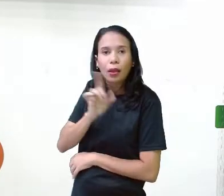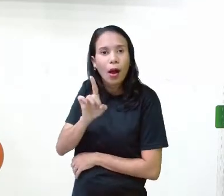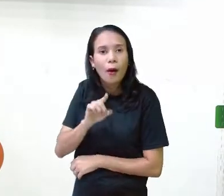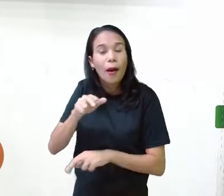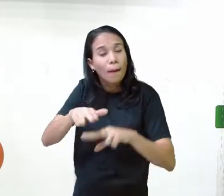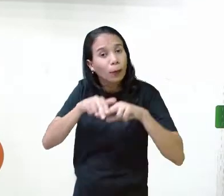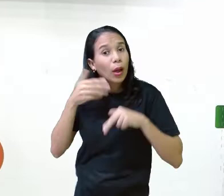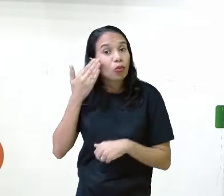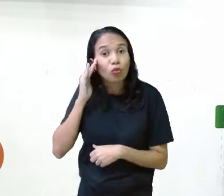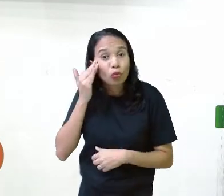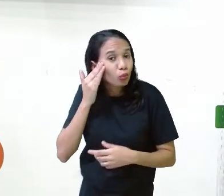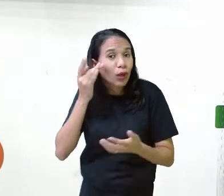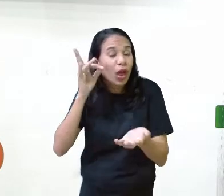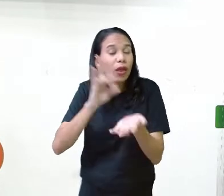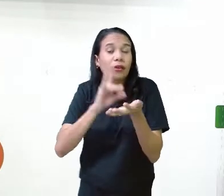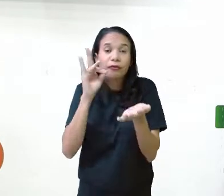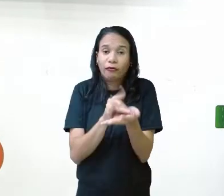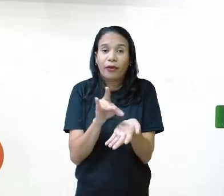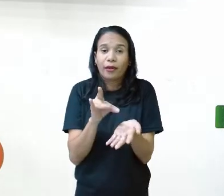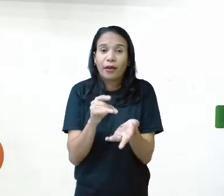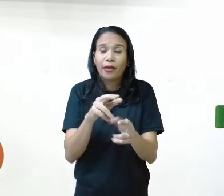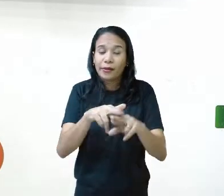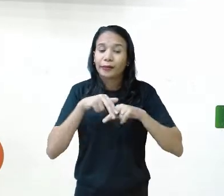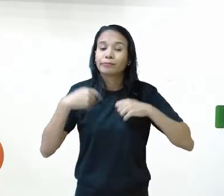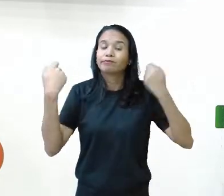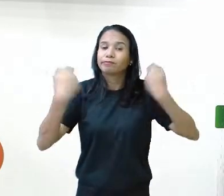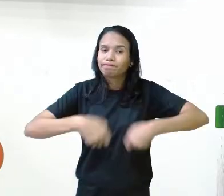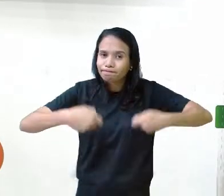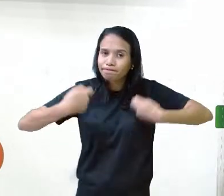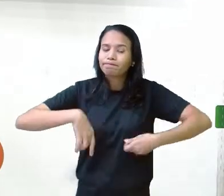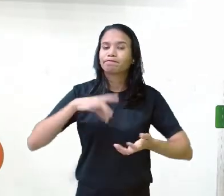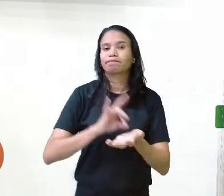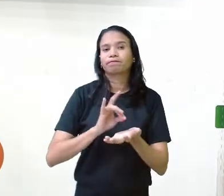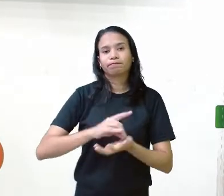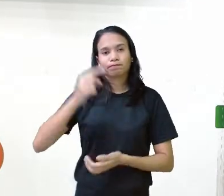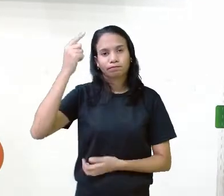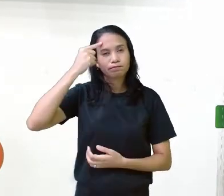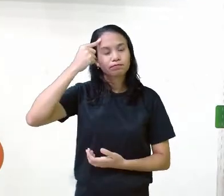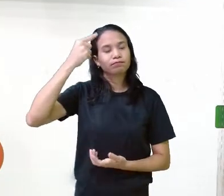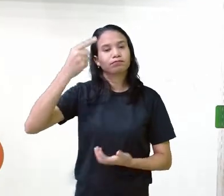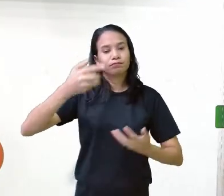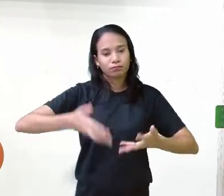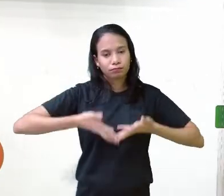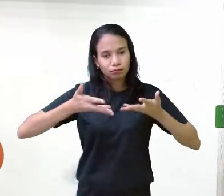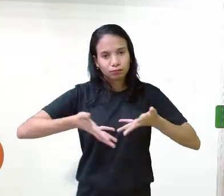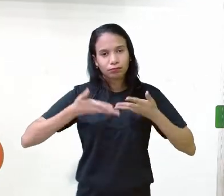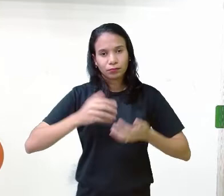entendeu. Tá? Então, assim, isso precisa ser levado em consideração.